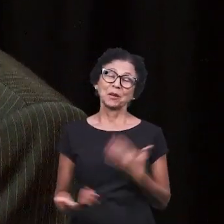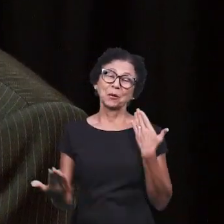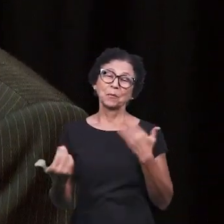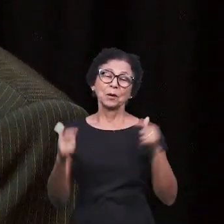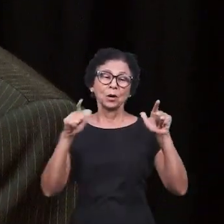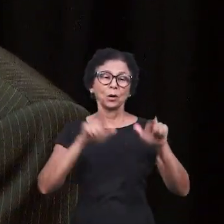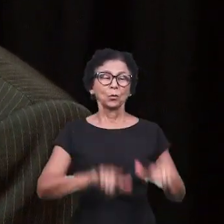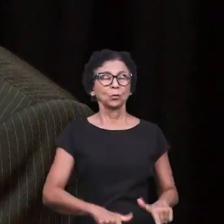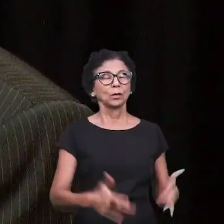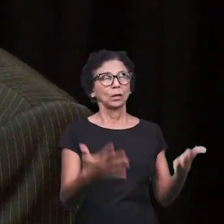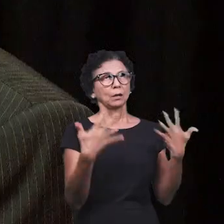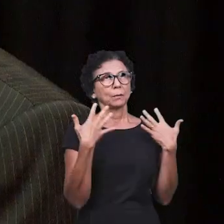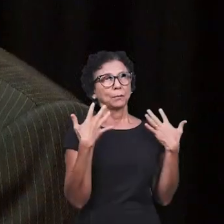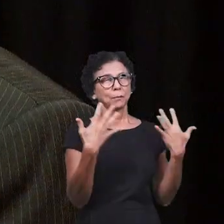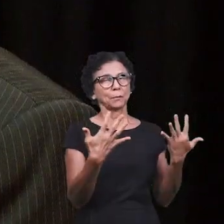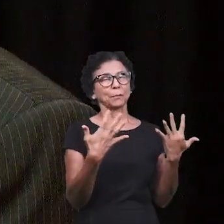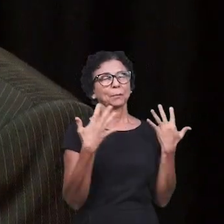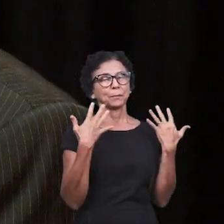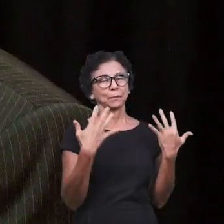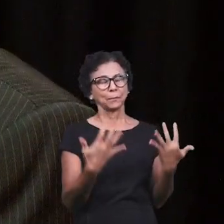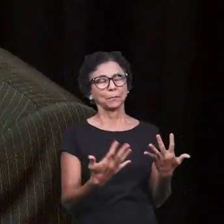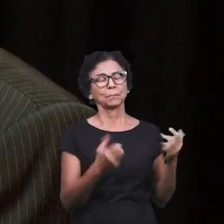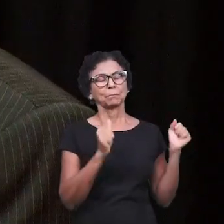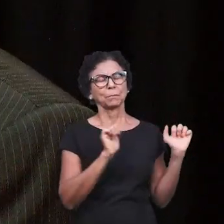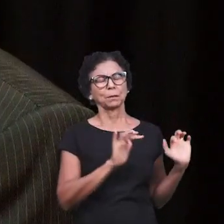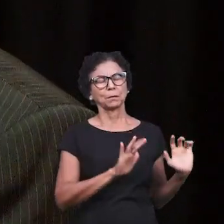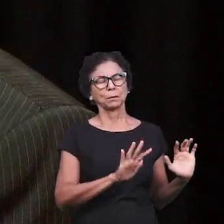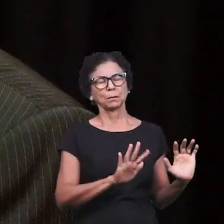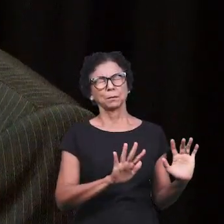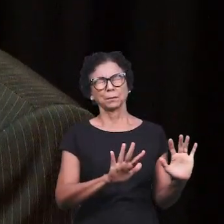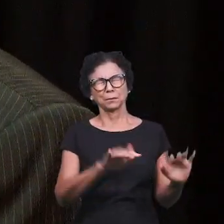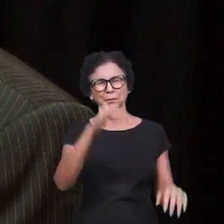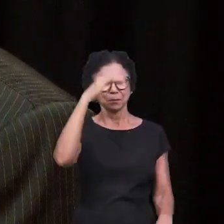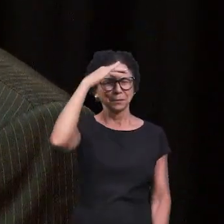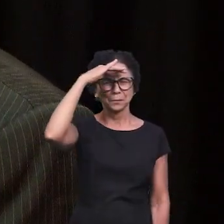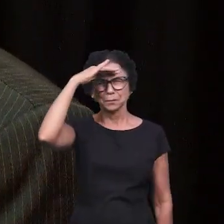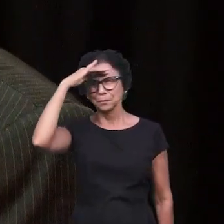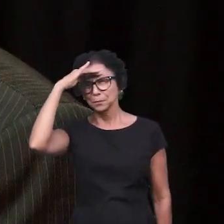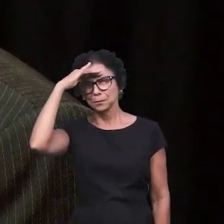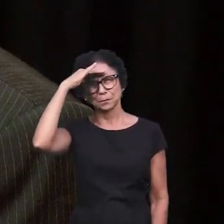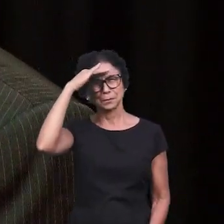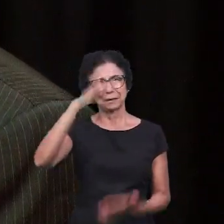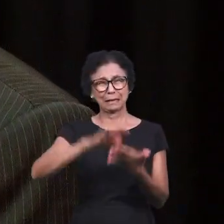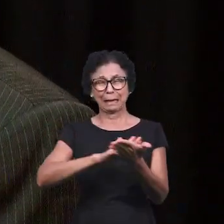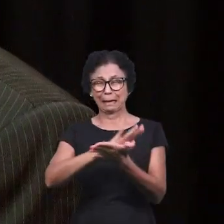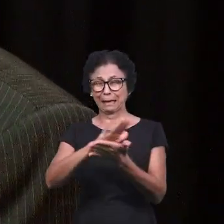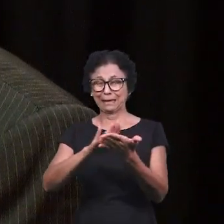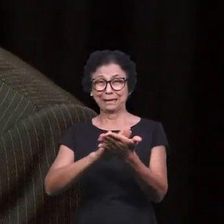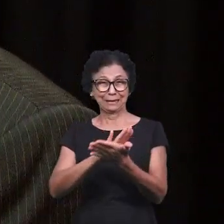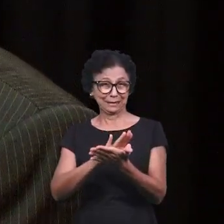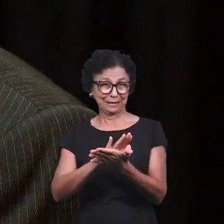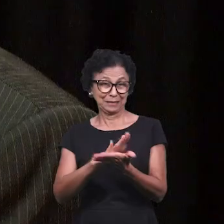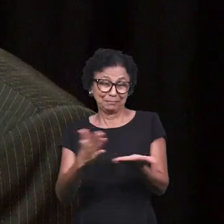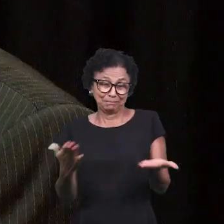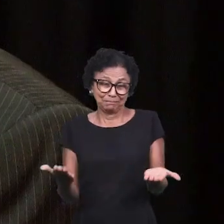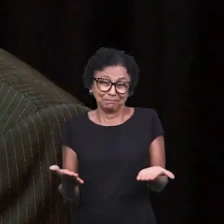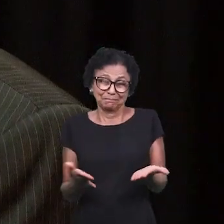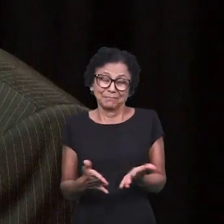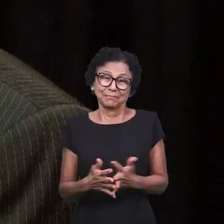deserto. Você passa por um lugar árido, né? Você olha para Uhum. os lados, você não vê nada, perspectiva de nada, não haviam perspectivas,